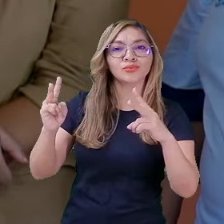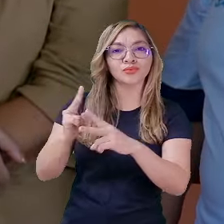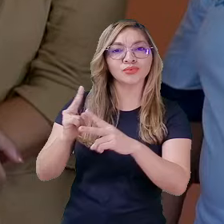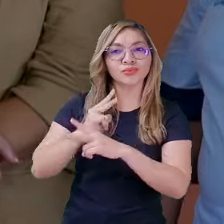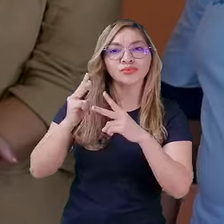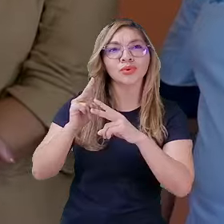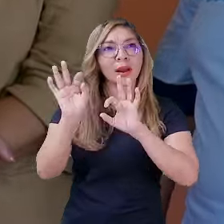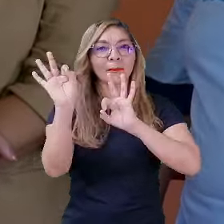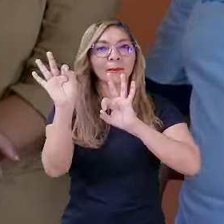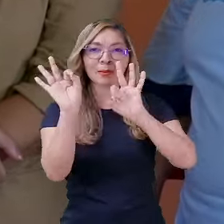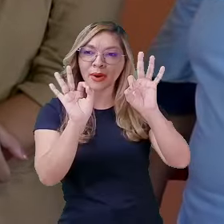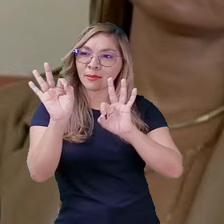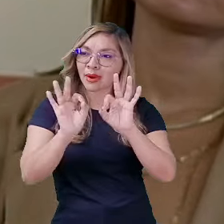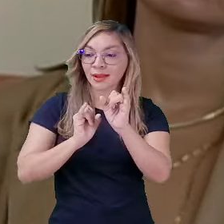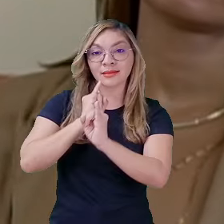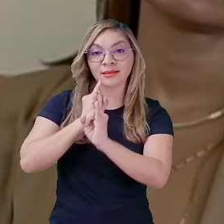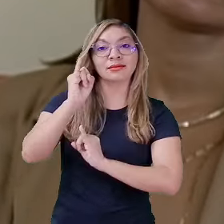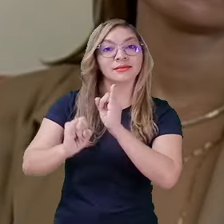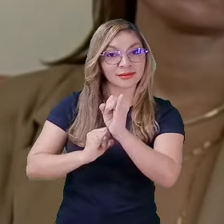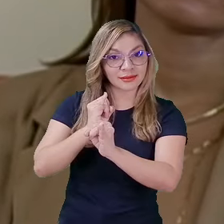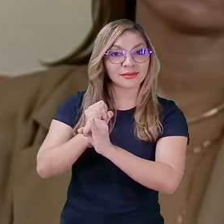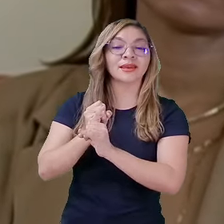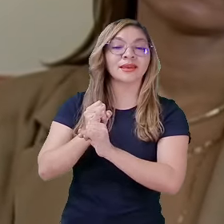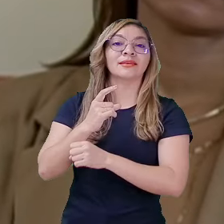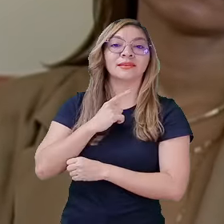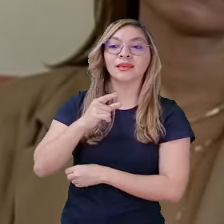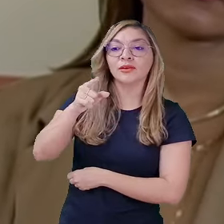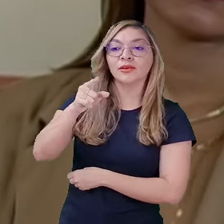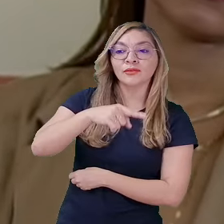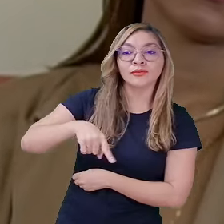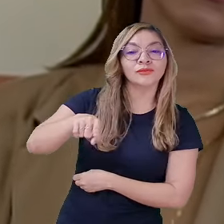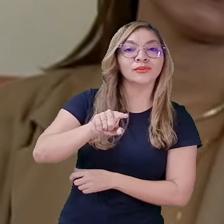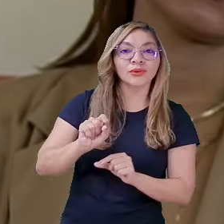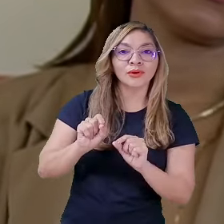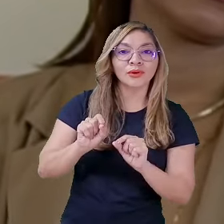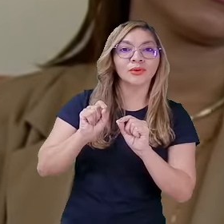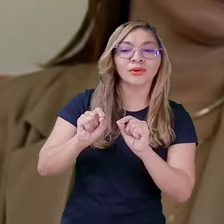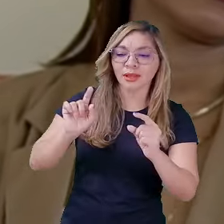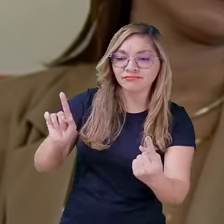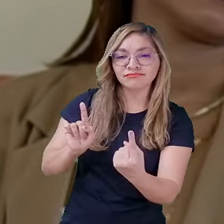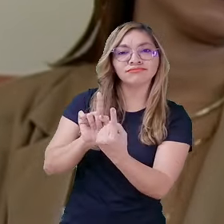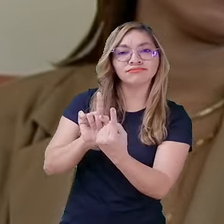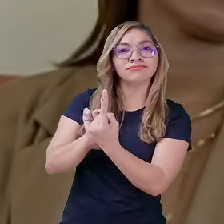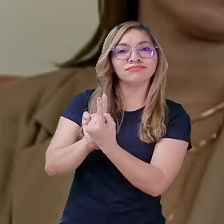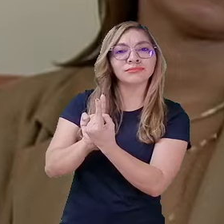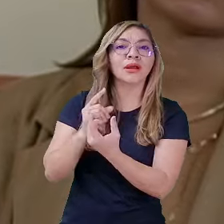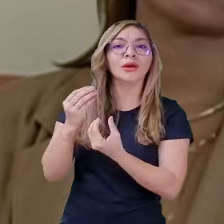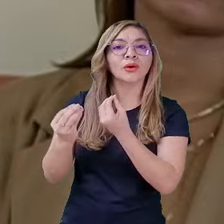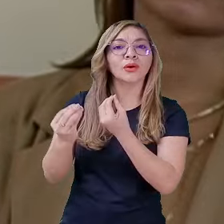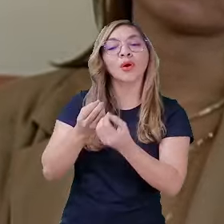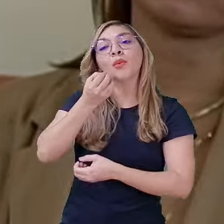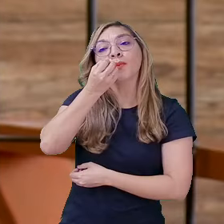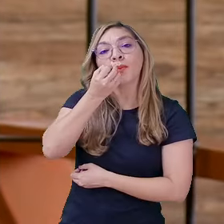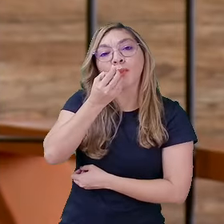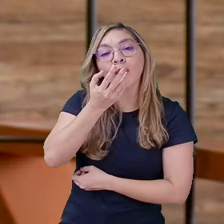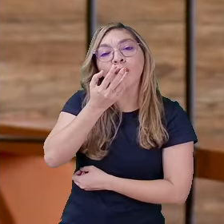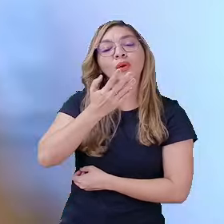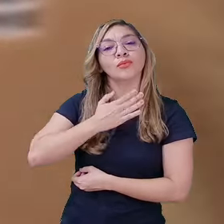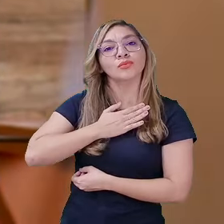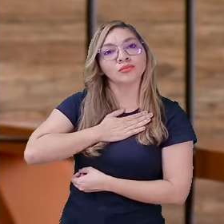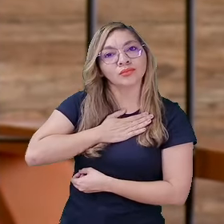climatizado, internet, Starlink, que vocês sejam atendidos de forma confortável, digno.